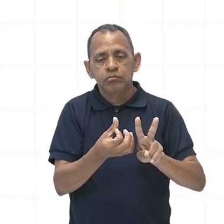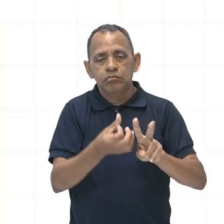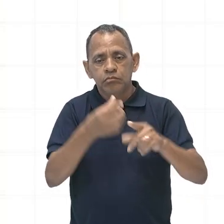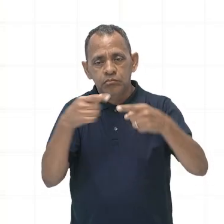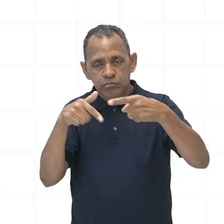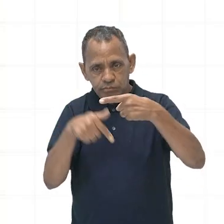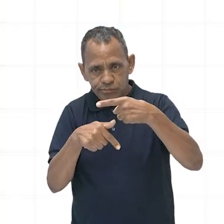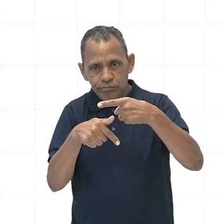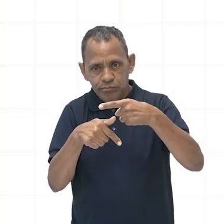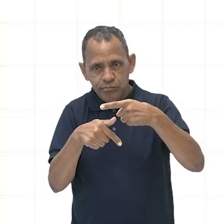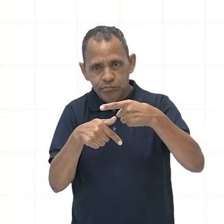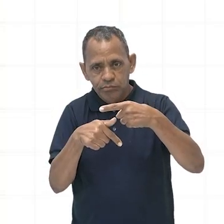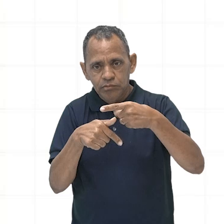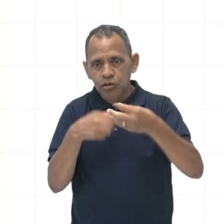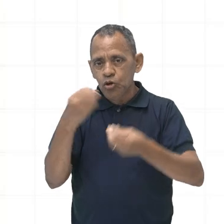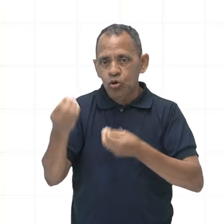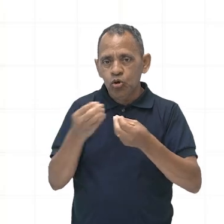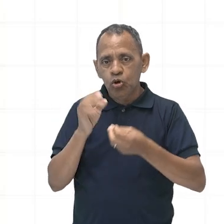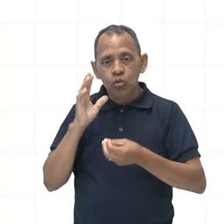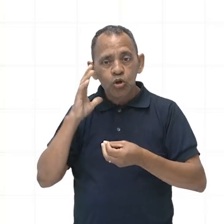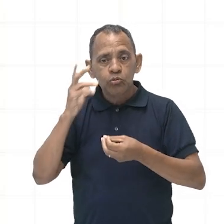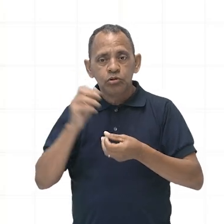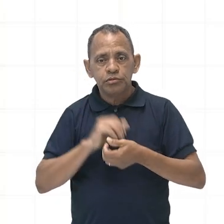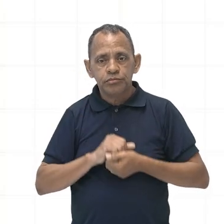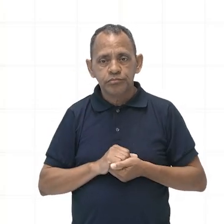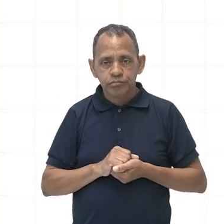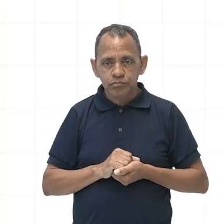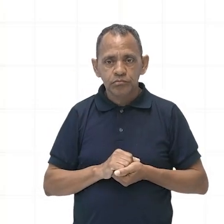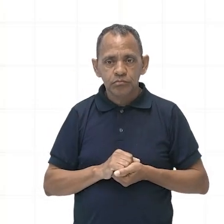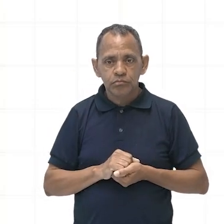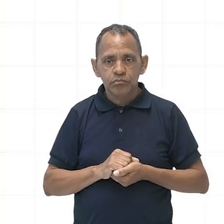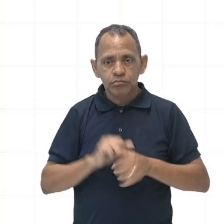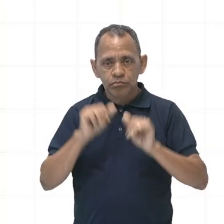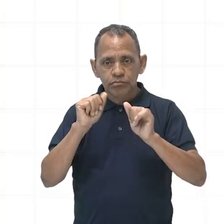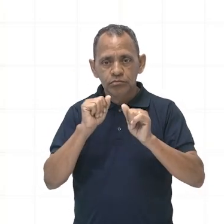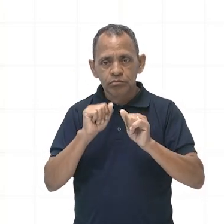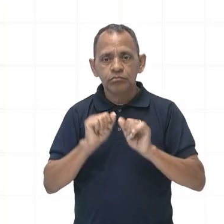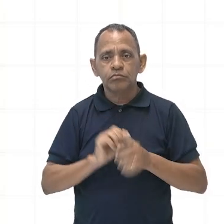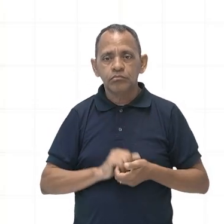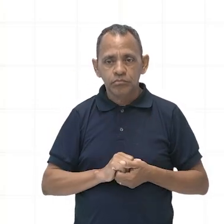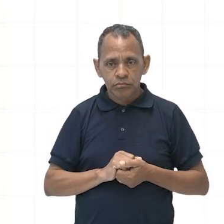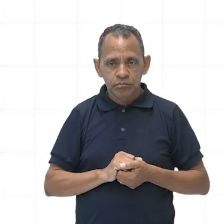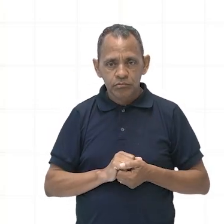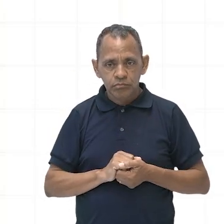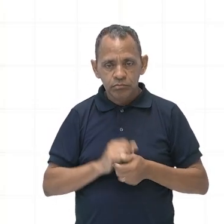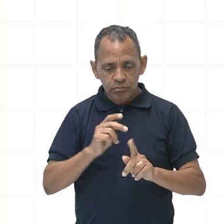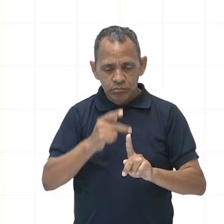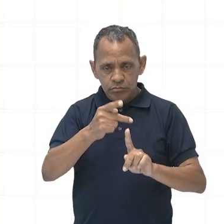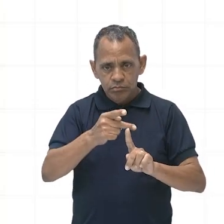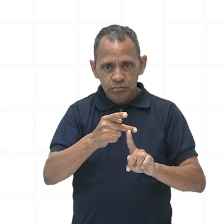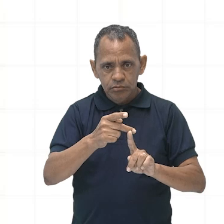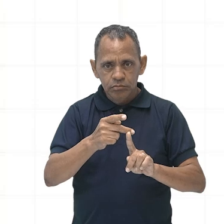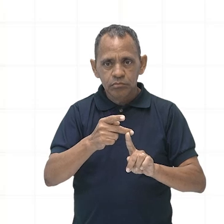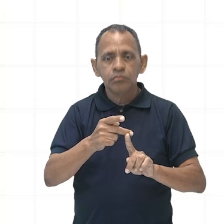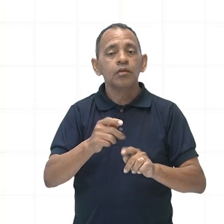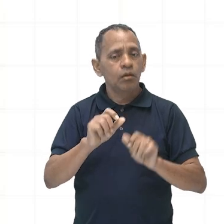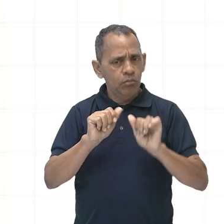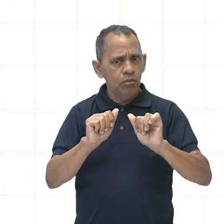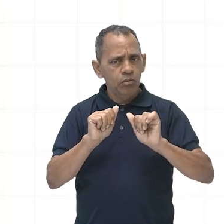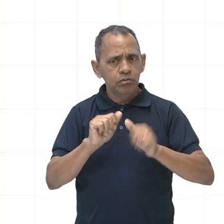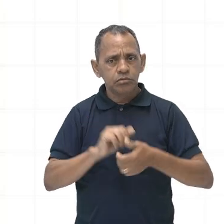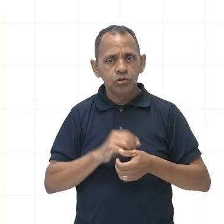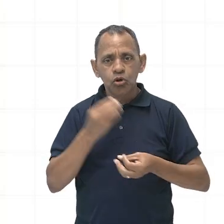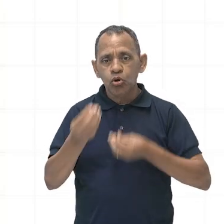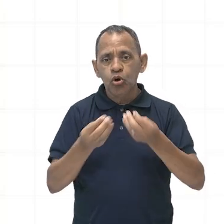isso aqui como sendo uma potência? Então, só reescrevendo como uma potência, e aí a gente